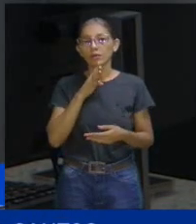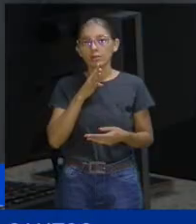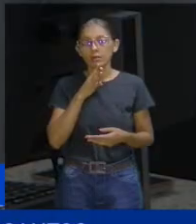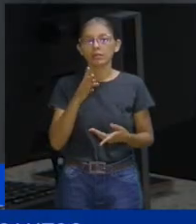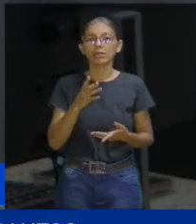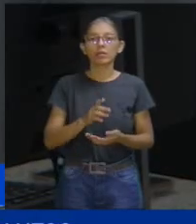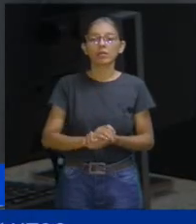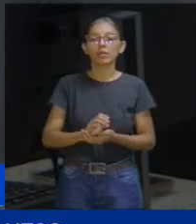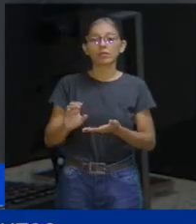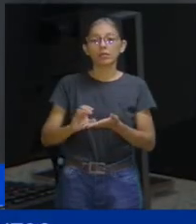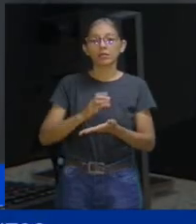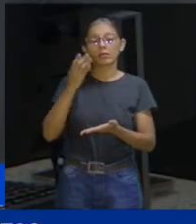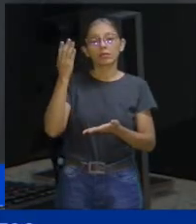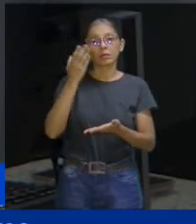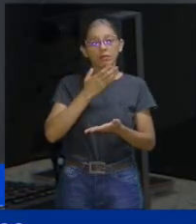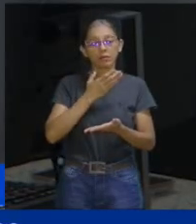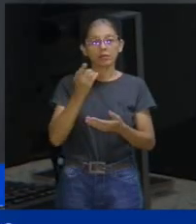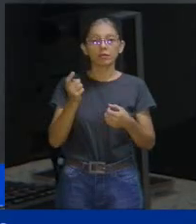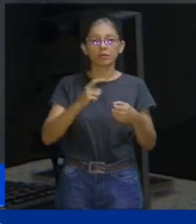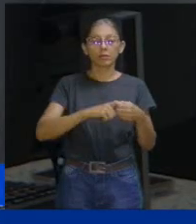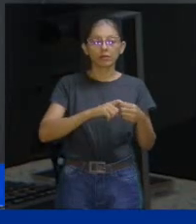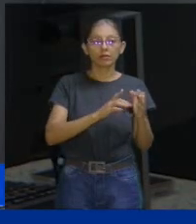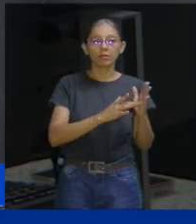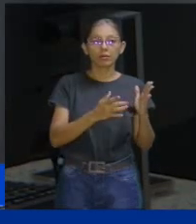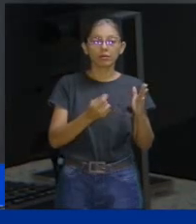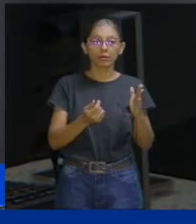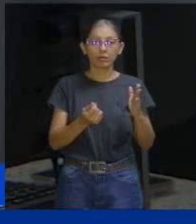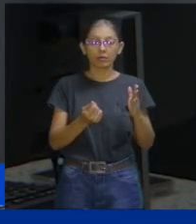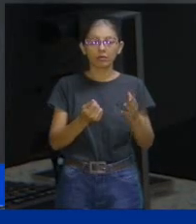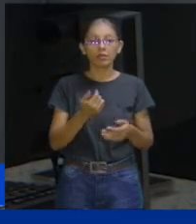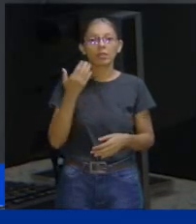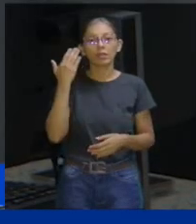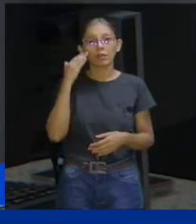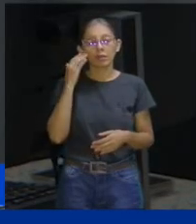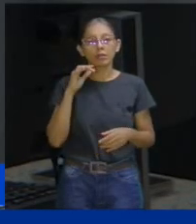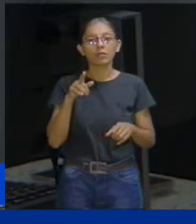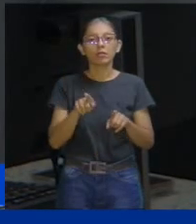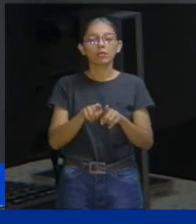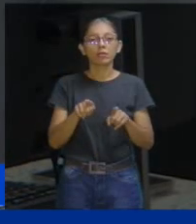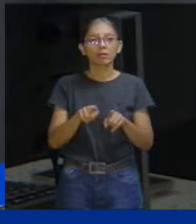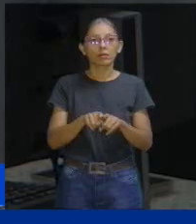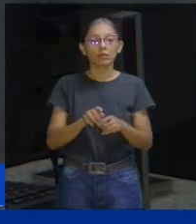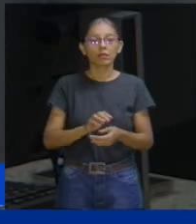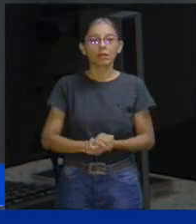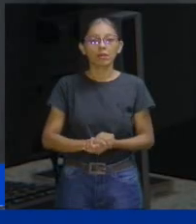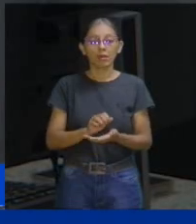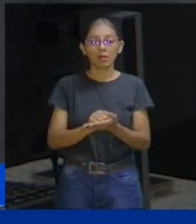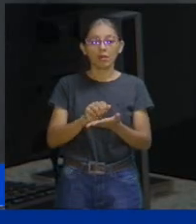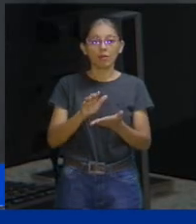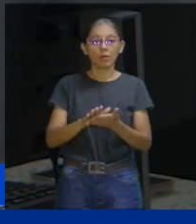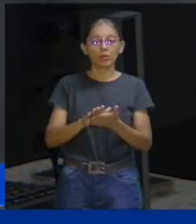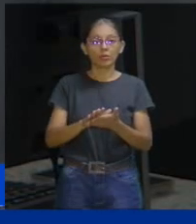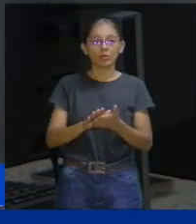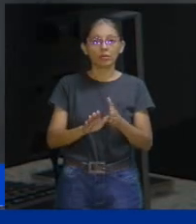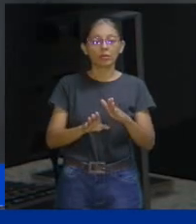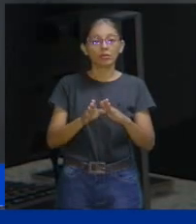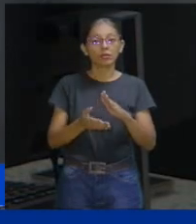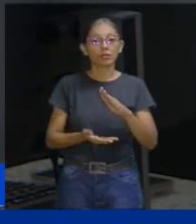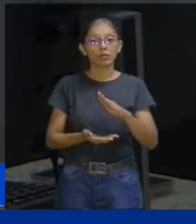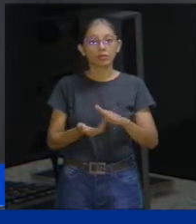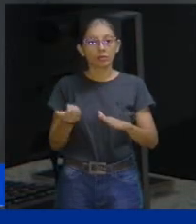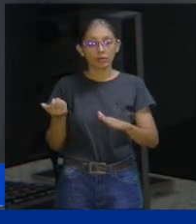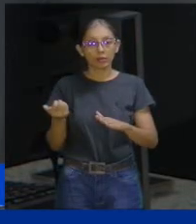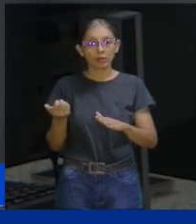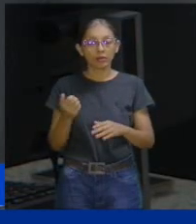da prestação com ressalvas, com a devolução do valor, mas entendo por bem fazer a retirada da aplicação de multa Isso que, quando questionado em